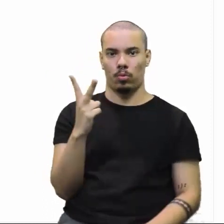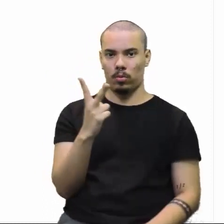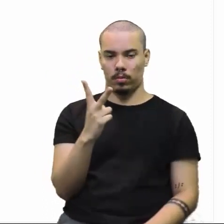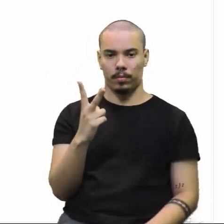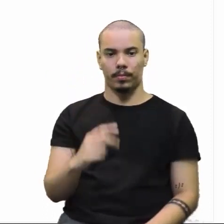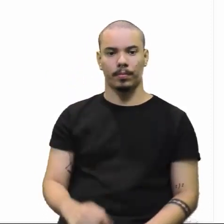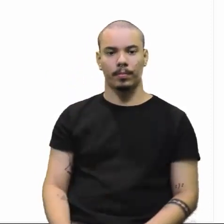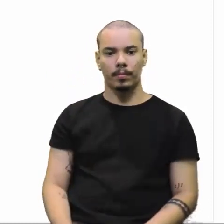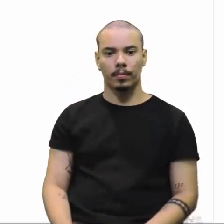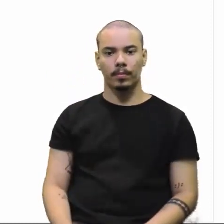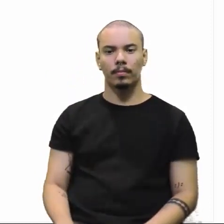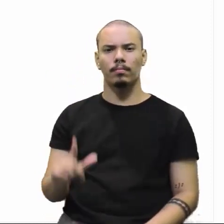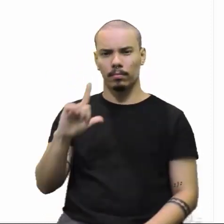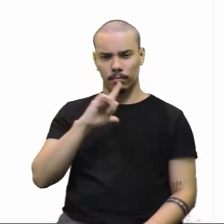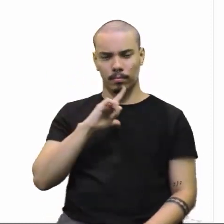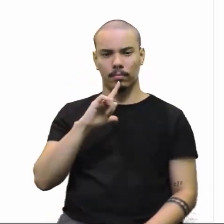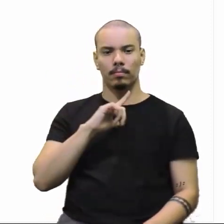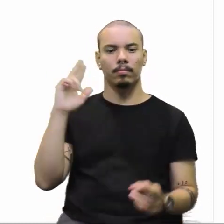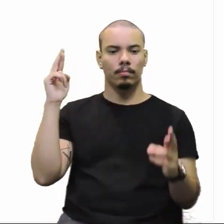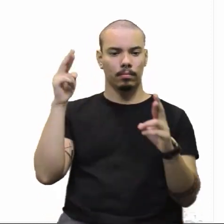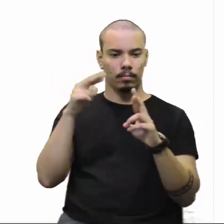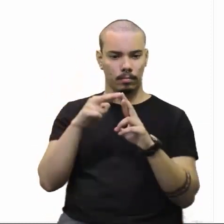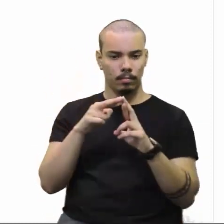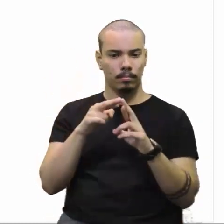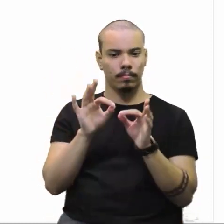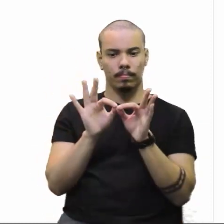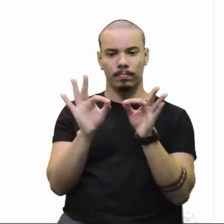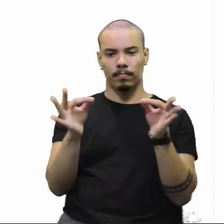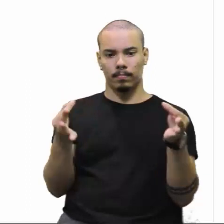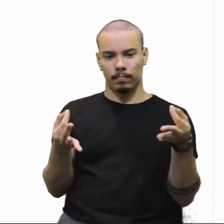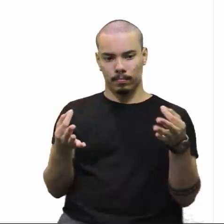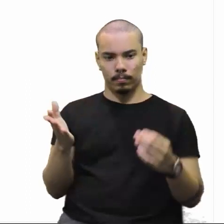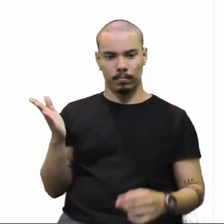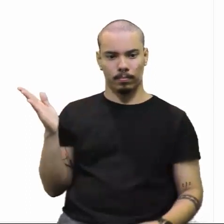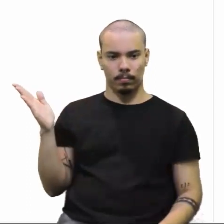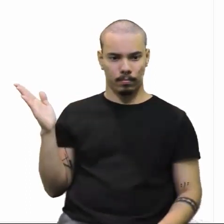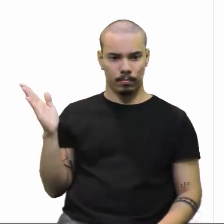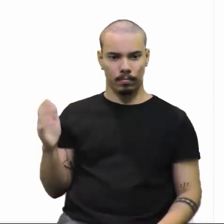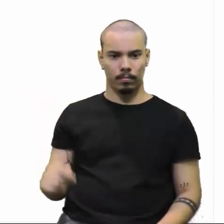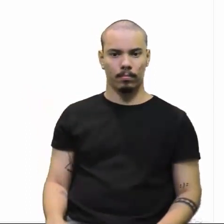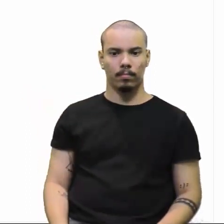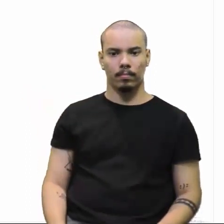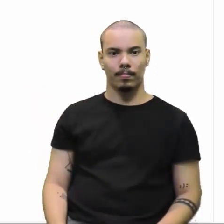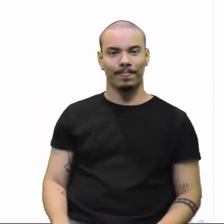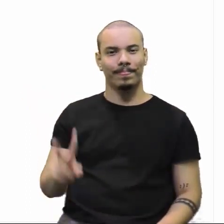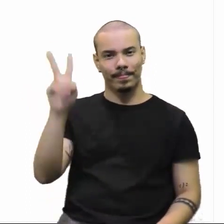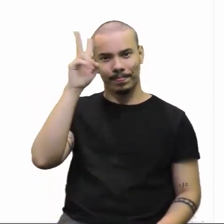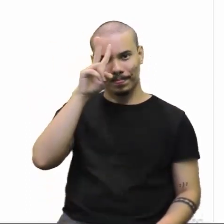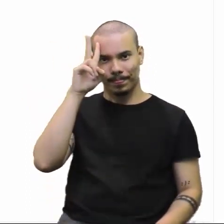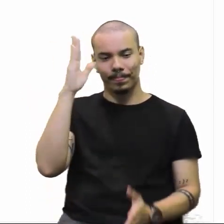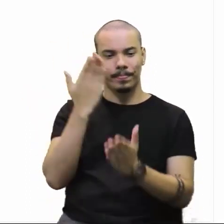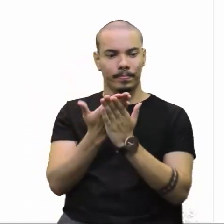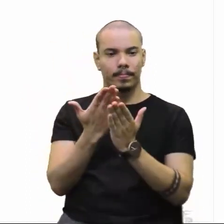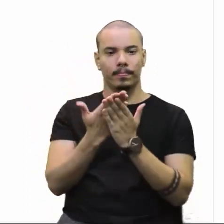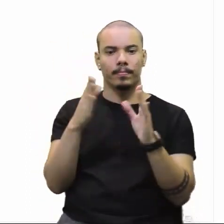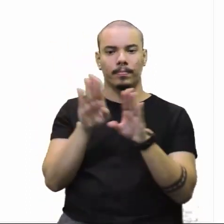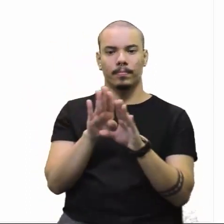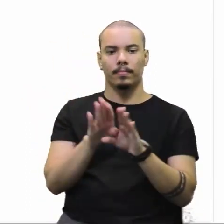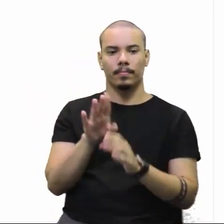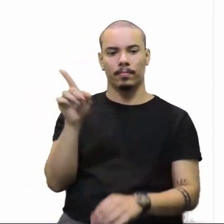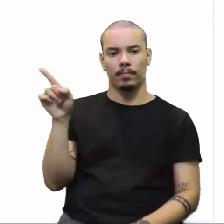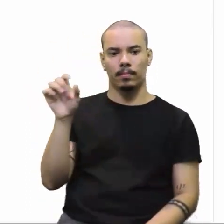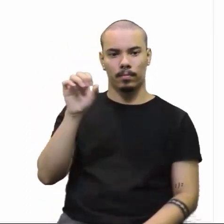né? Nós temos até uma representação aí, bem simples para mostrar, que é aí, ó, o S e o